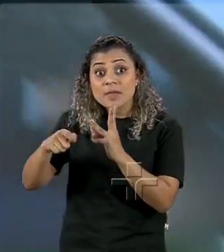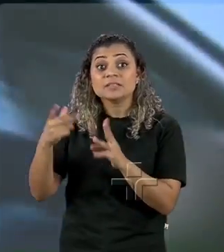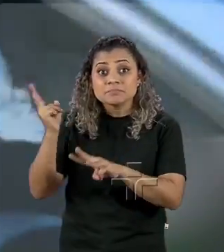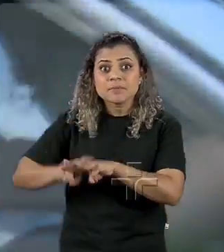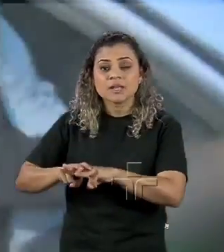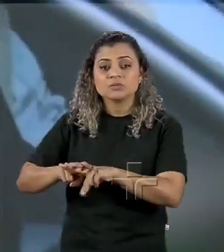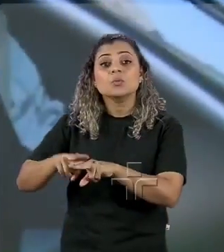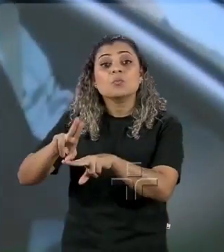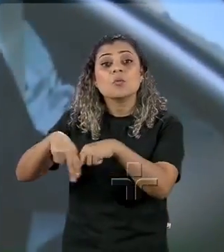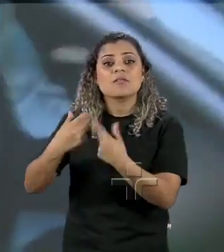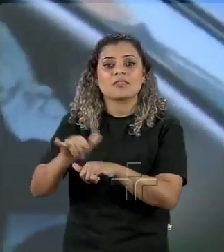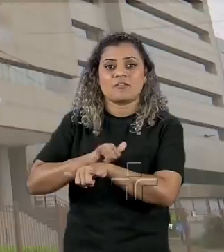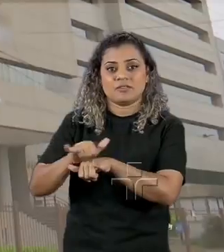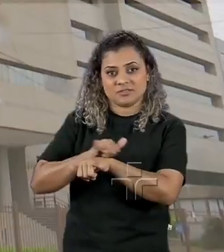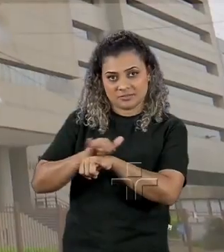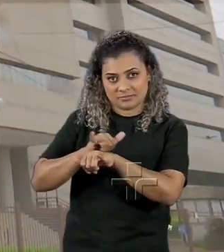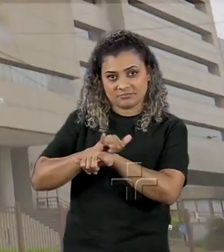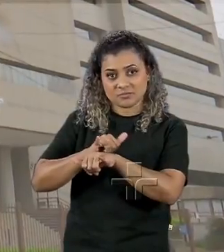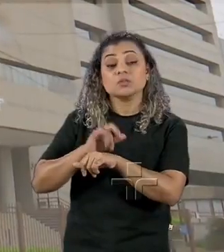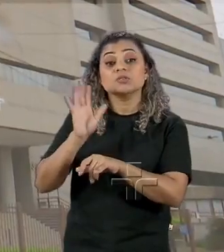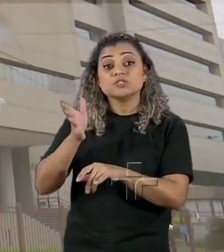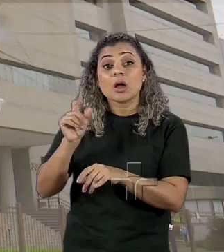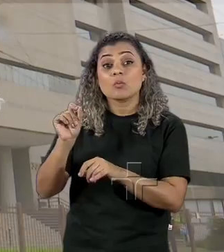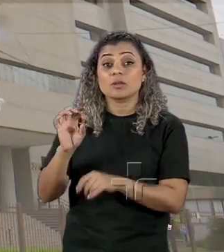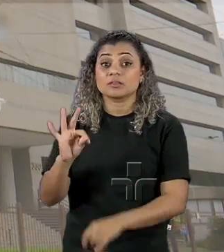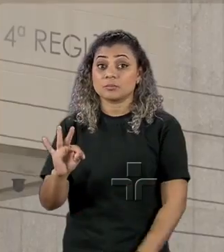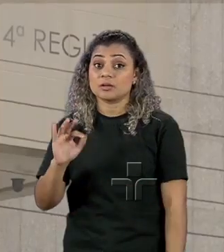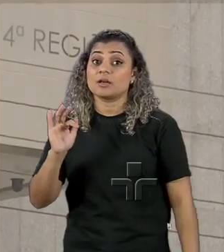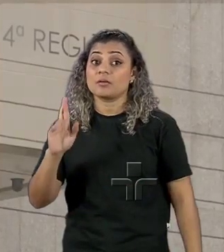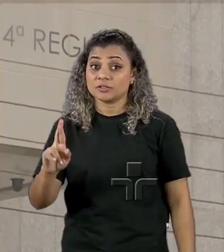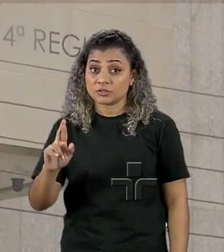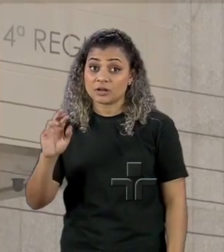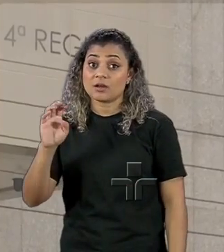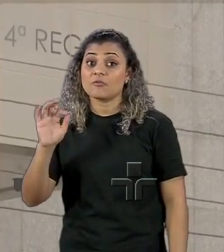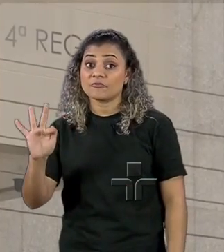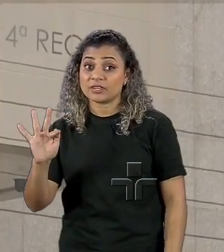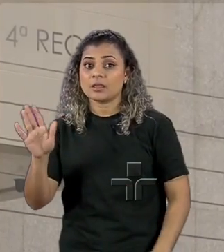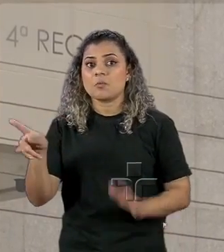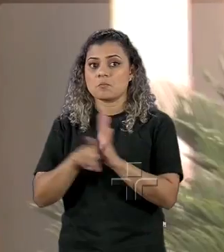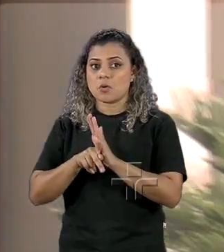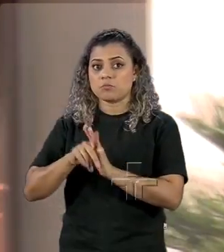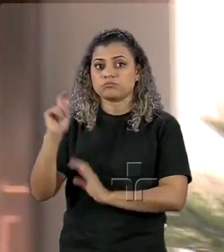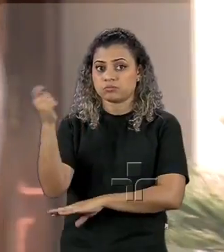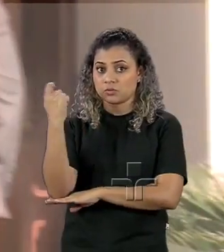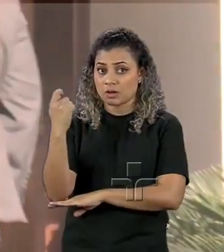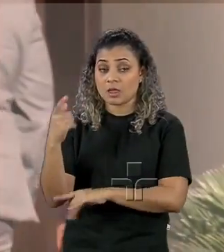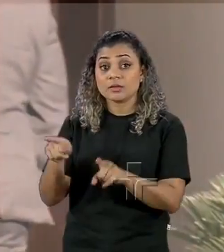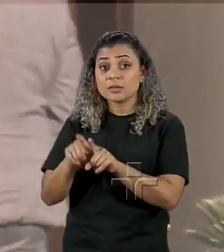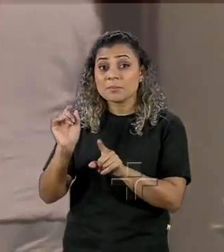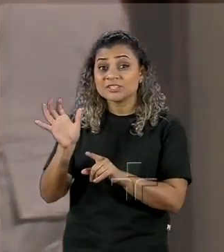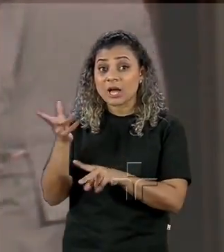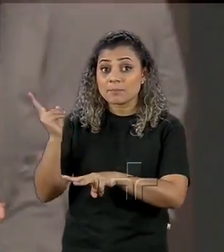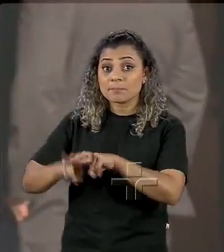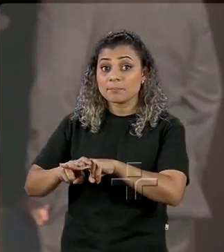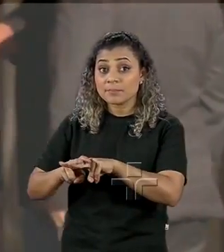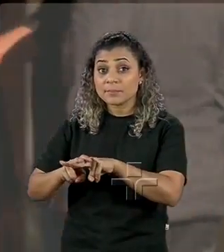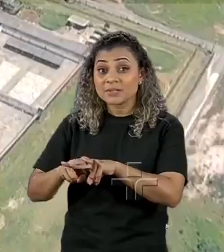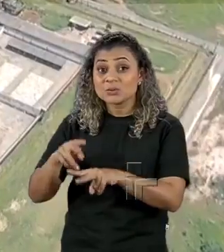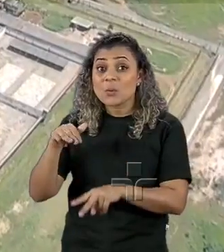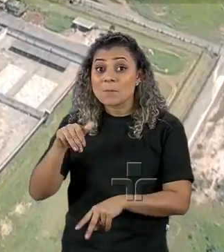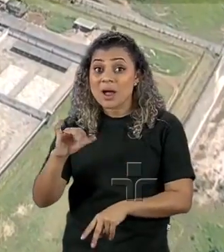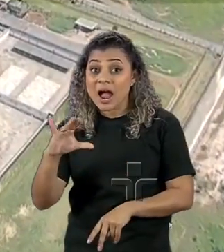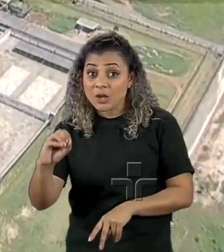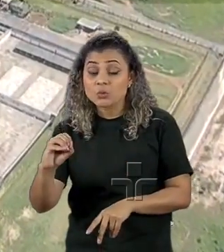na Operação Lava Jato, pelo Tribunal Regional Federal em Porto Alegre. Ele foi preso em maio e levado